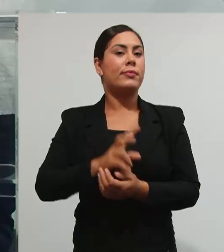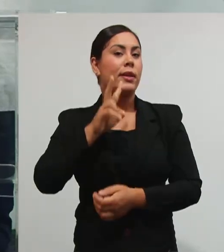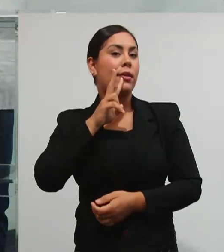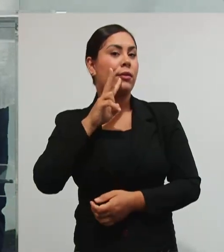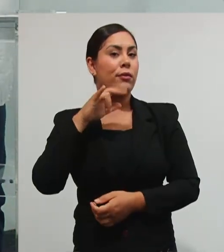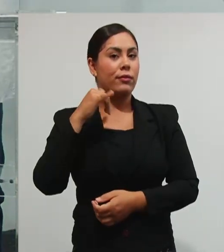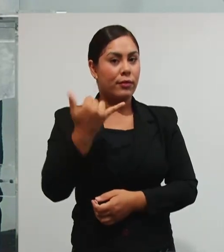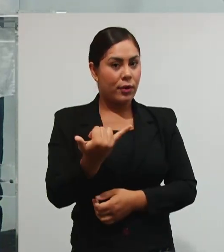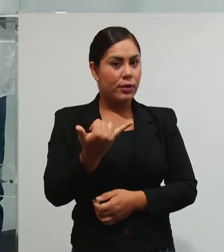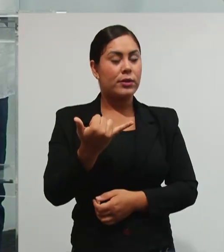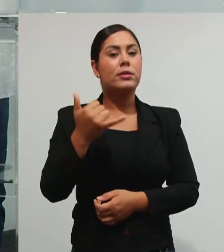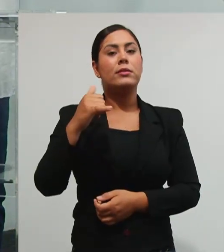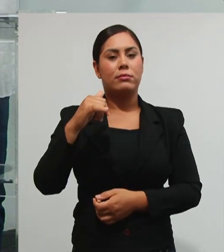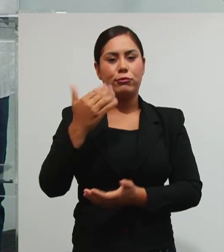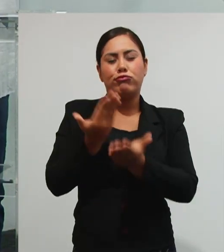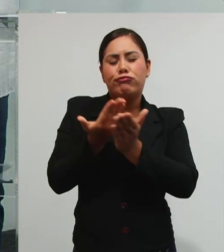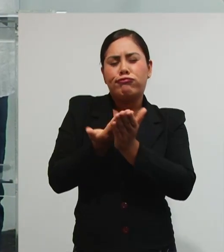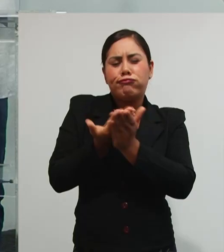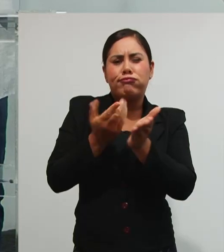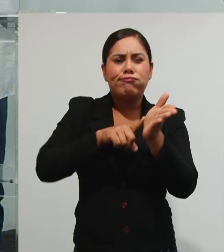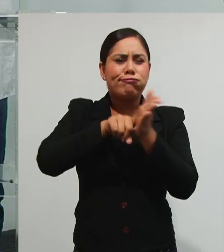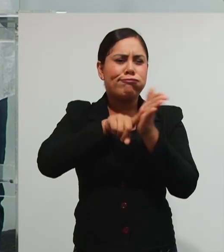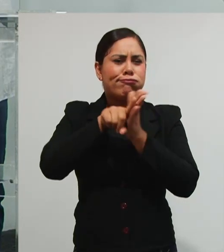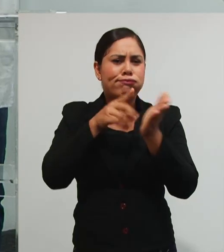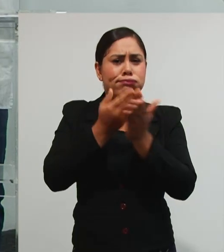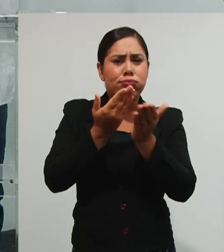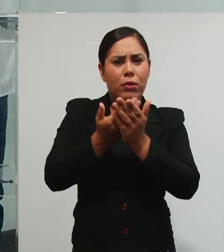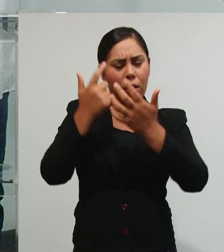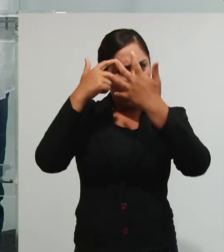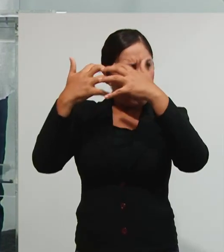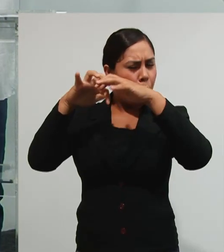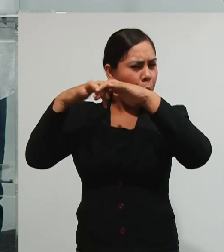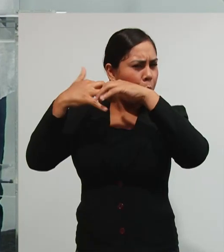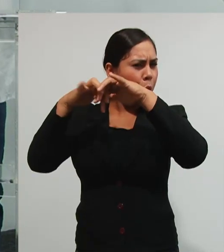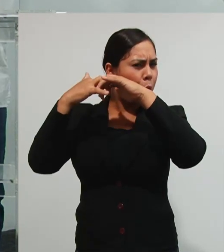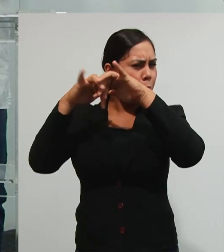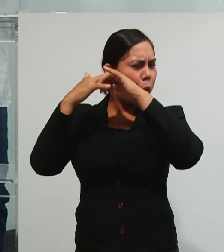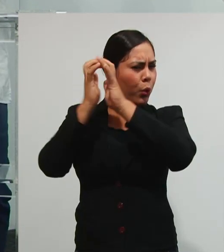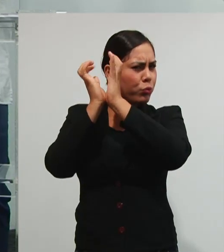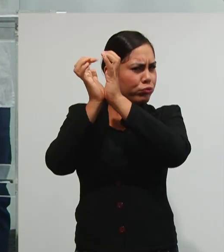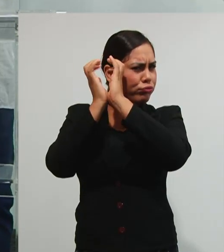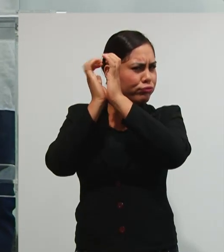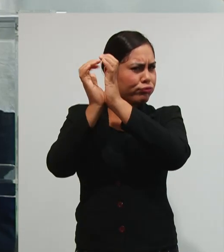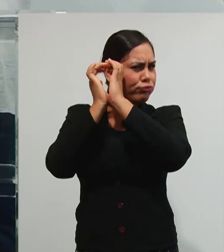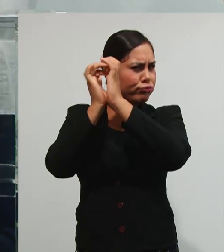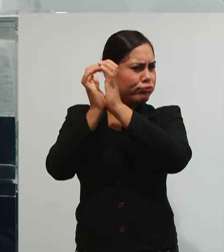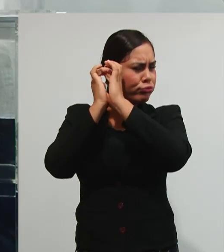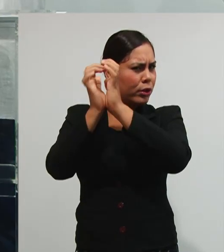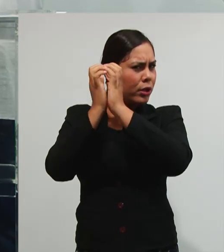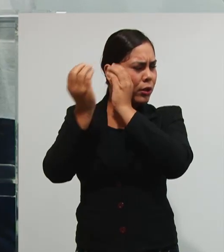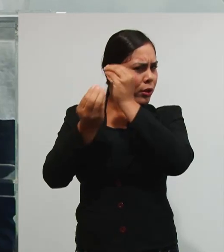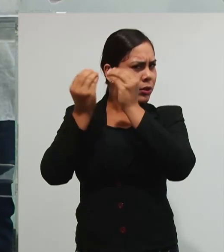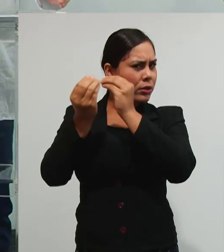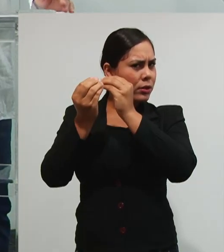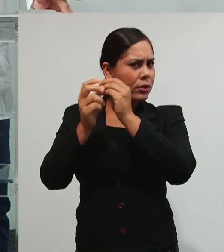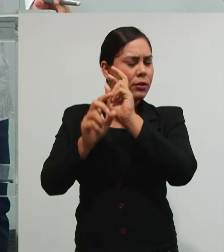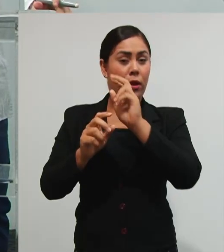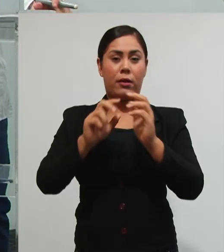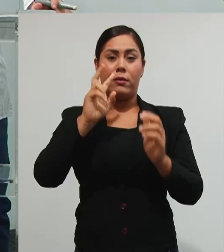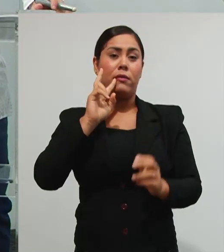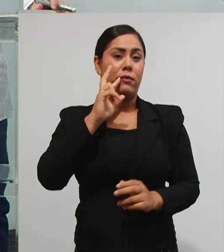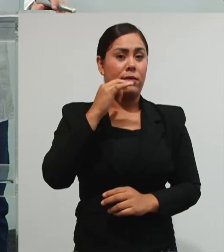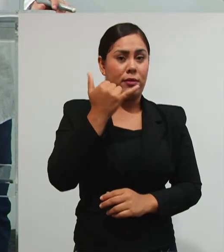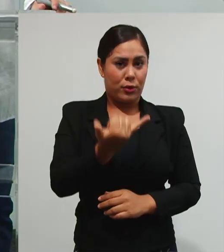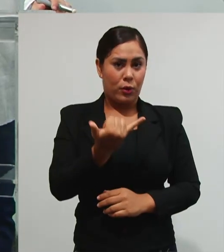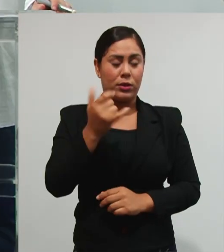Vygotsky, ele estudou muito o funcionamento da mente humana. E ele Vygotsky